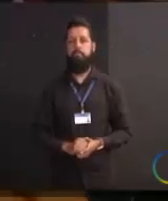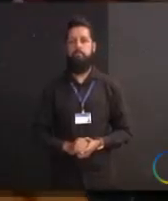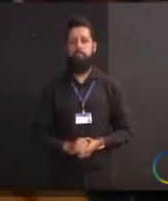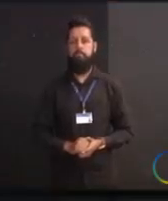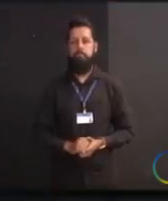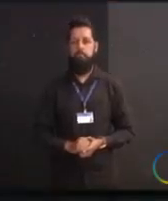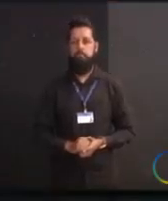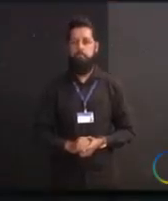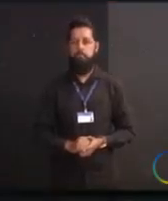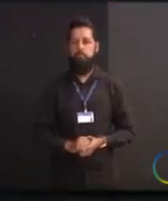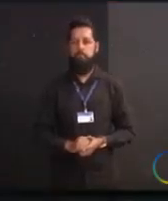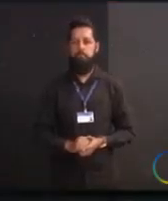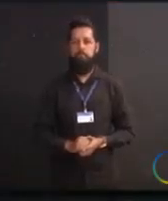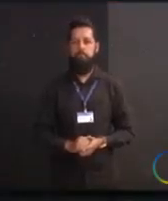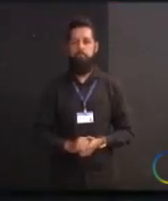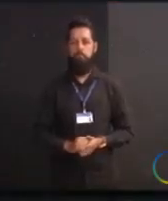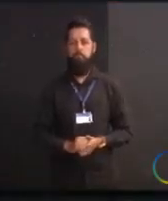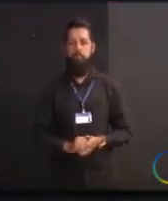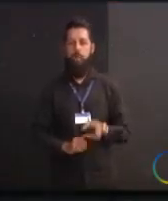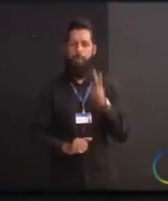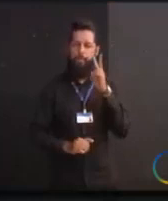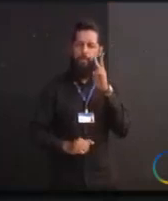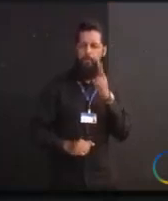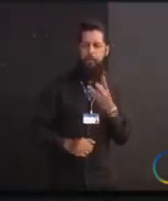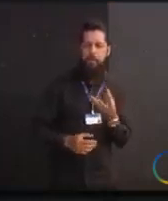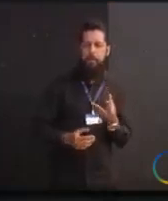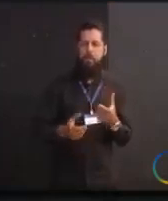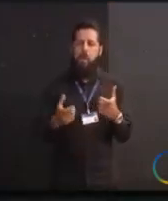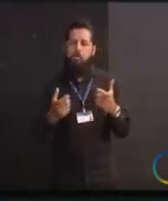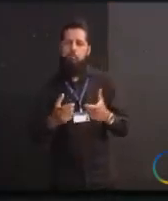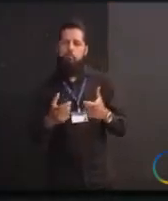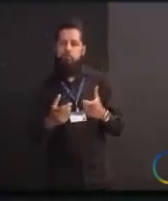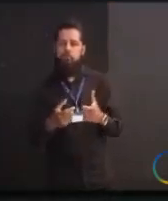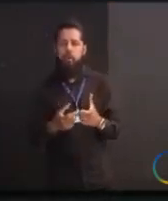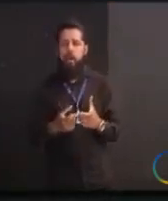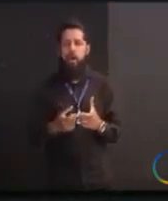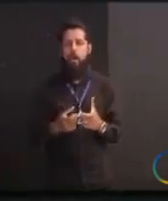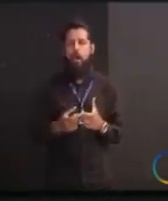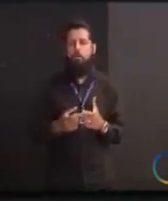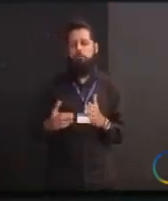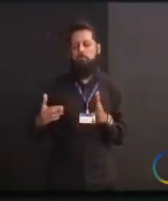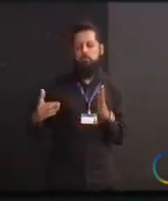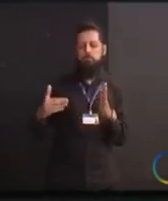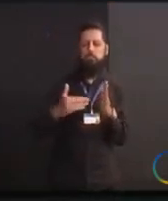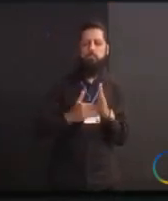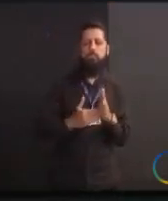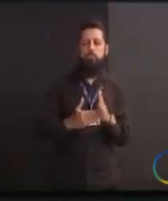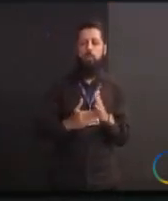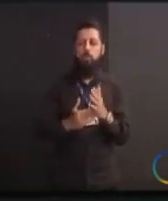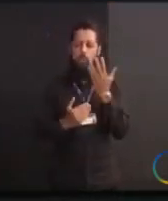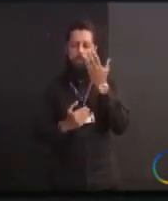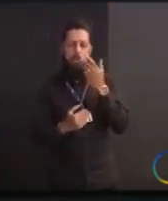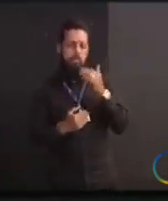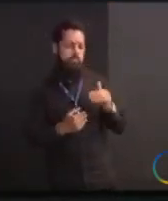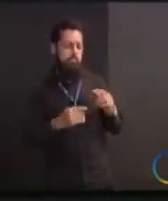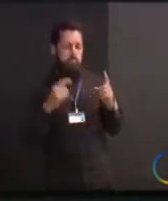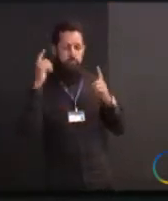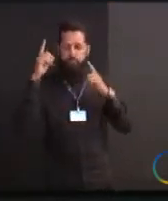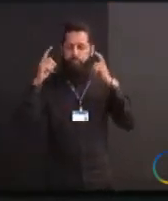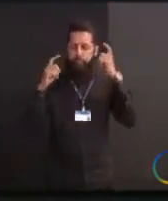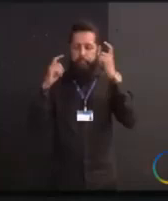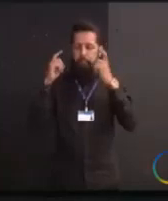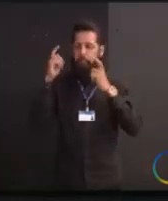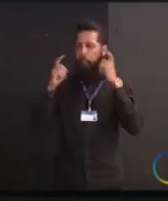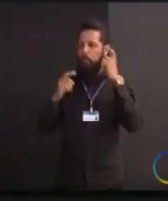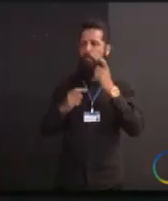Olha onde chegou esse menino maluquinho. Nos convenceu a todos. O que, que nós estamos fazendo aqui